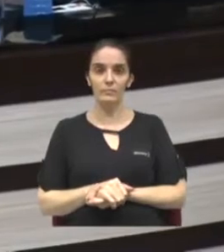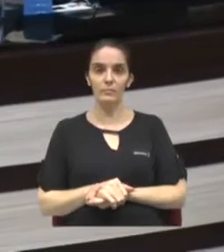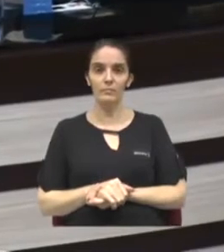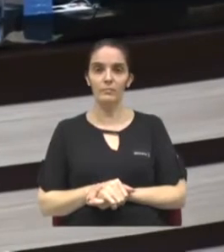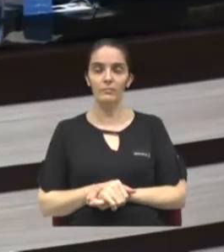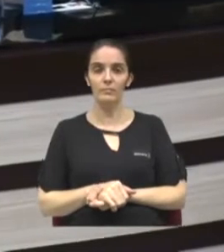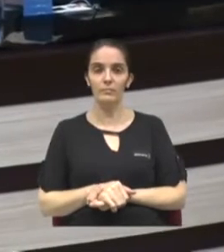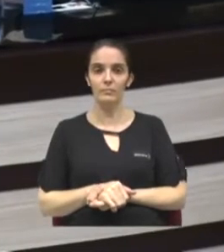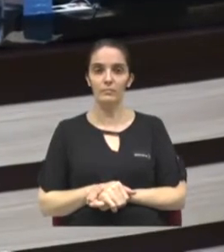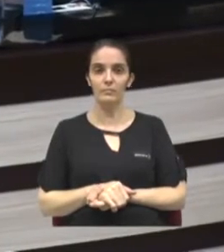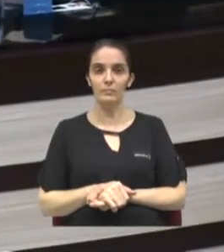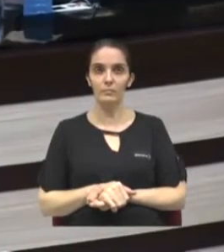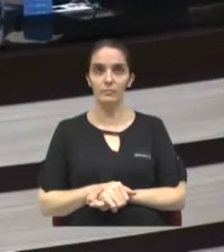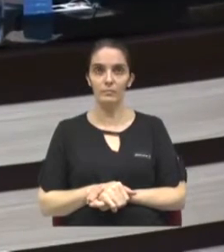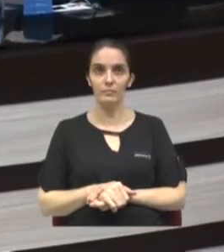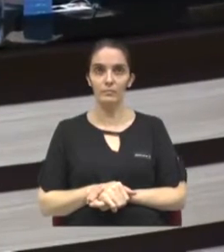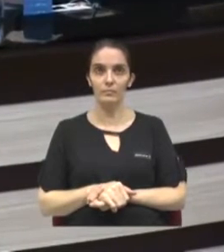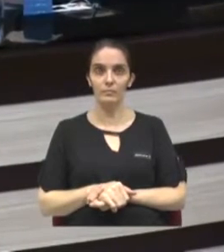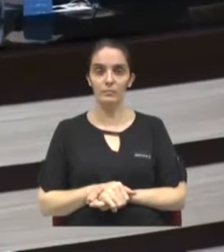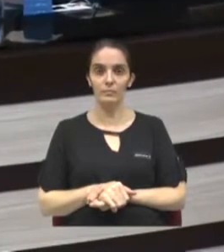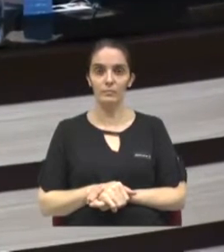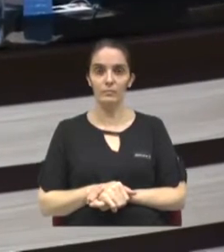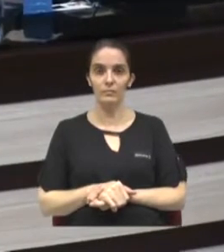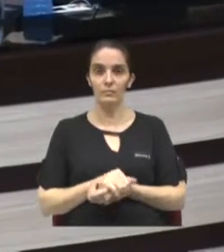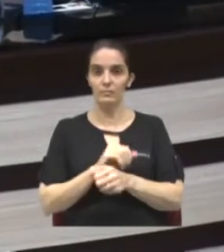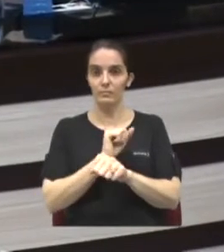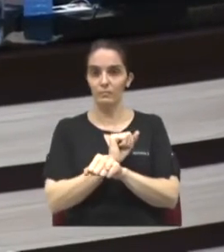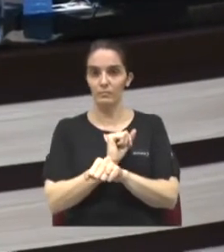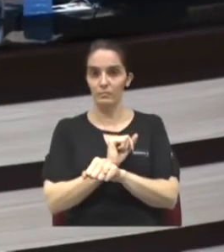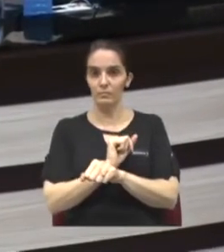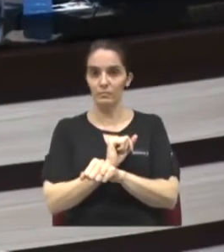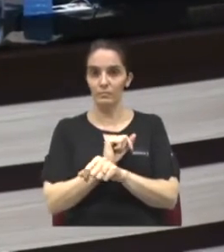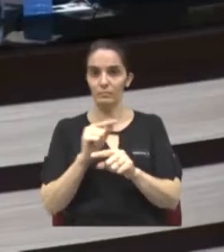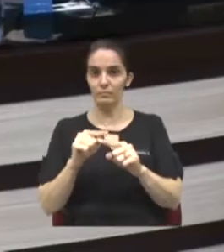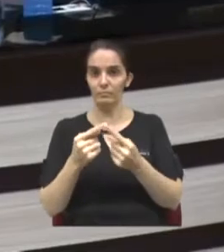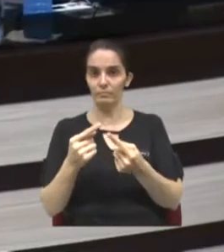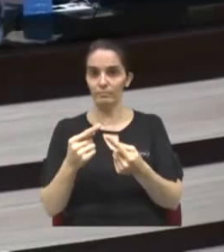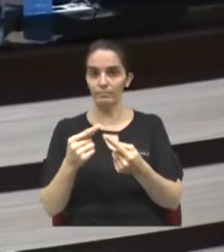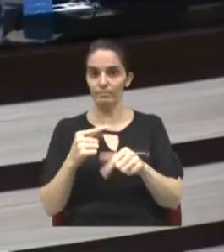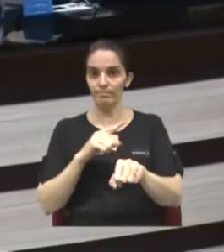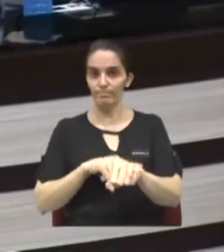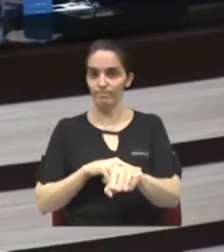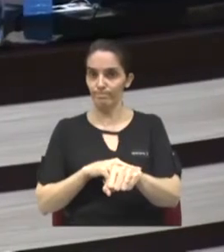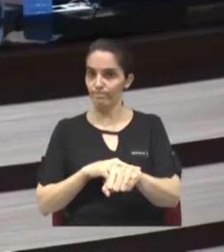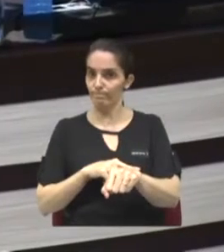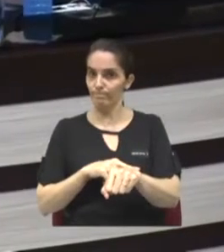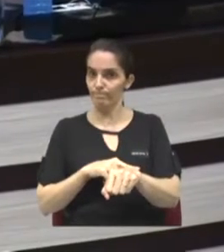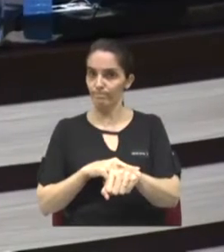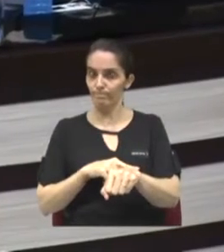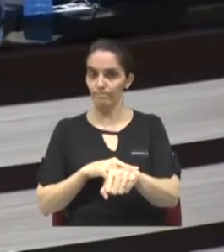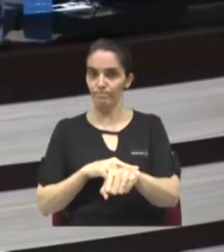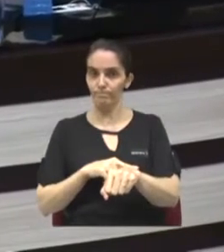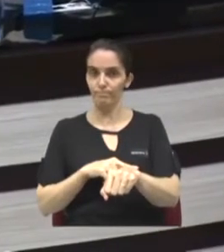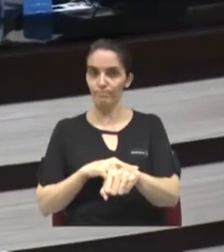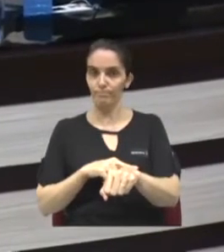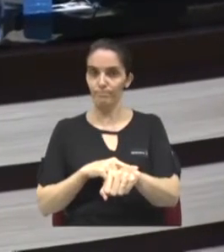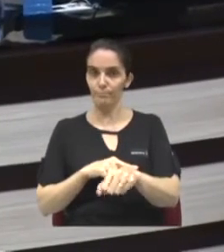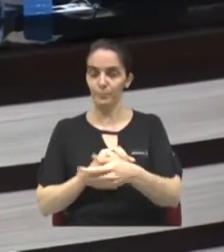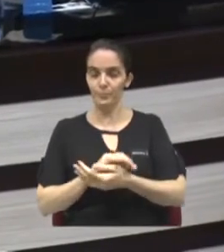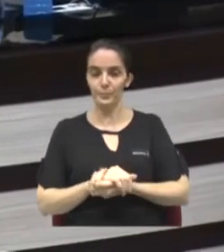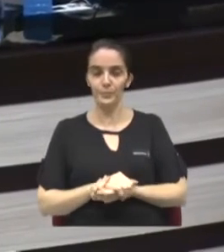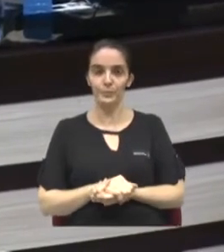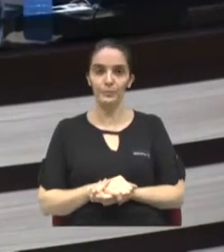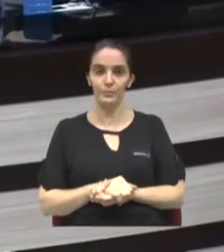Questão de ordem. Vereador, eu vou passar a questão de ordem, mas nós estamos com o tempo bem avançado aqui, nós temos que... Questão de ordem,